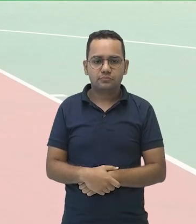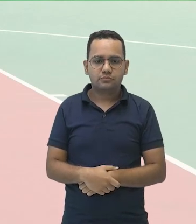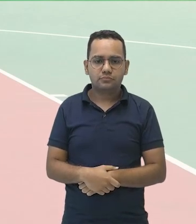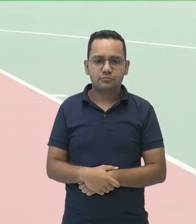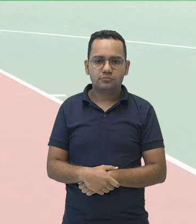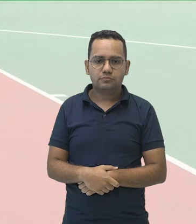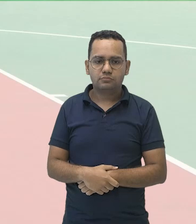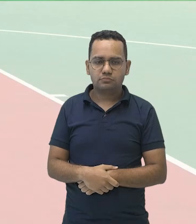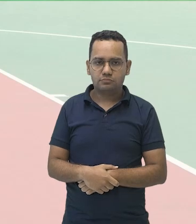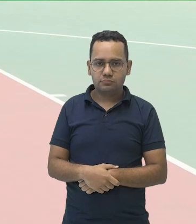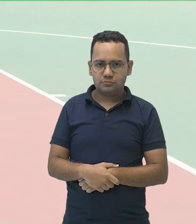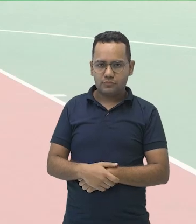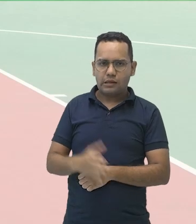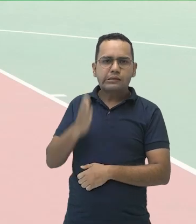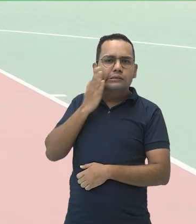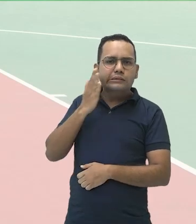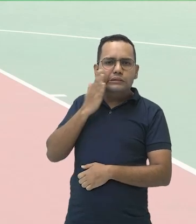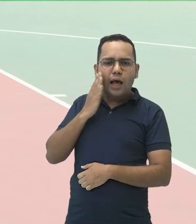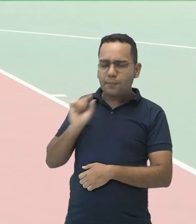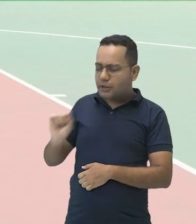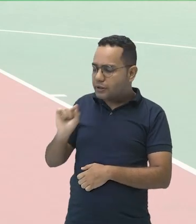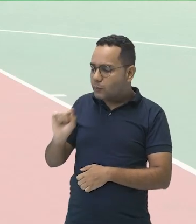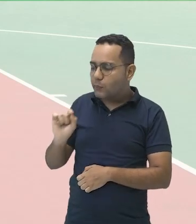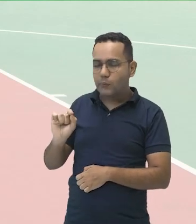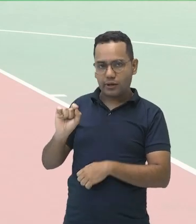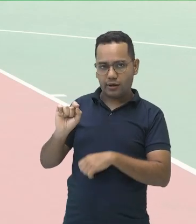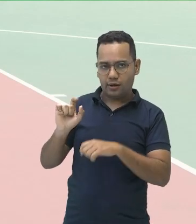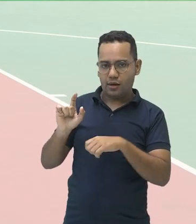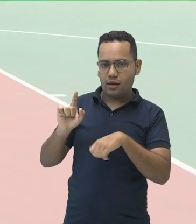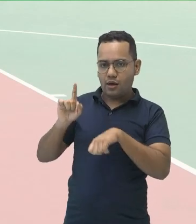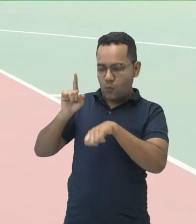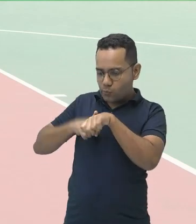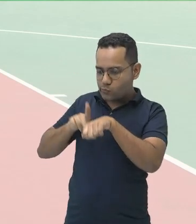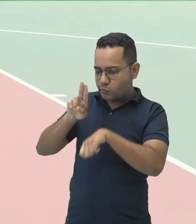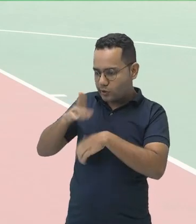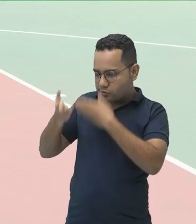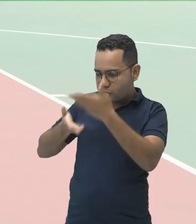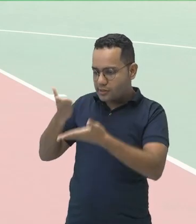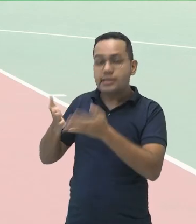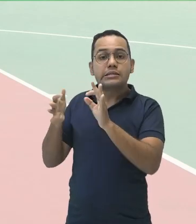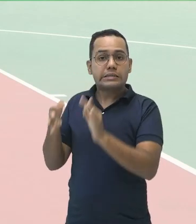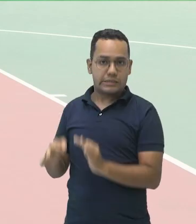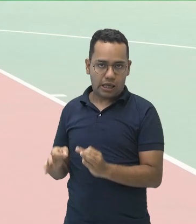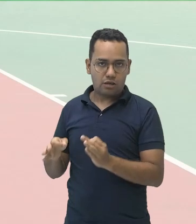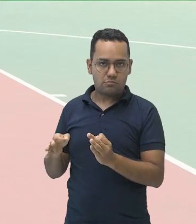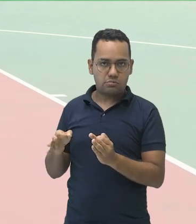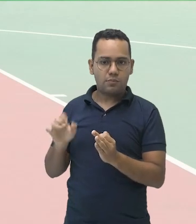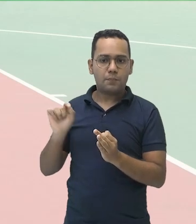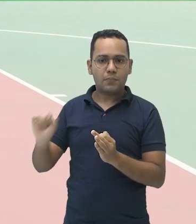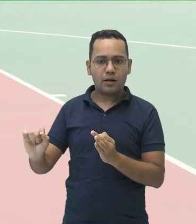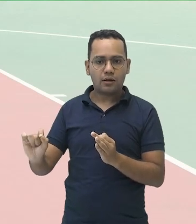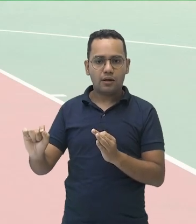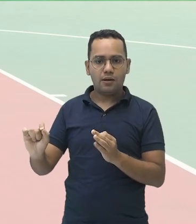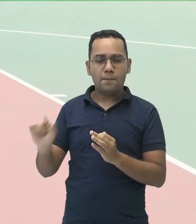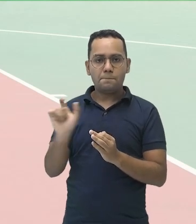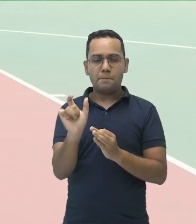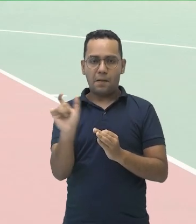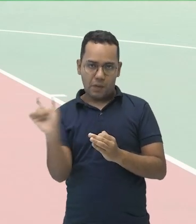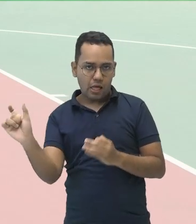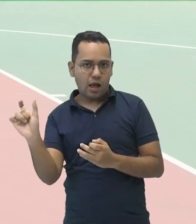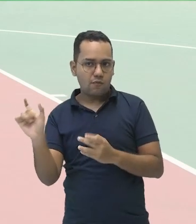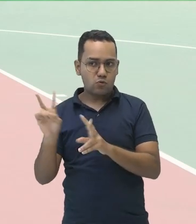Sabe prestar os primeiros socorros? Ou seja, você sabe quais são os primeiros cuidados em relação a cada um